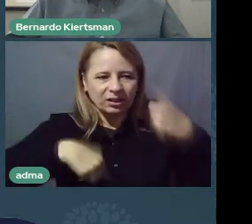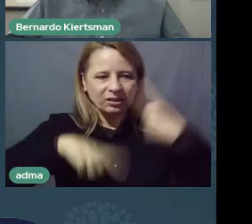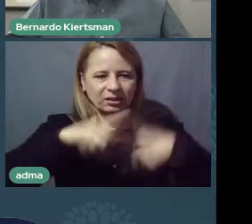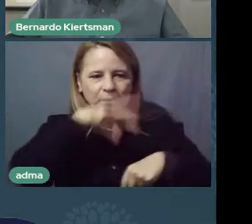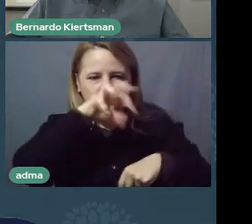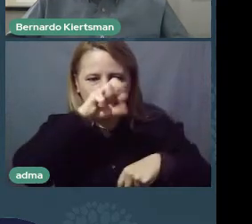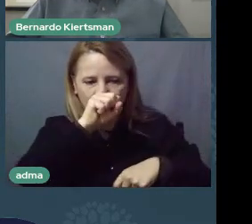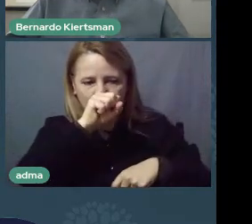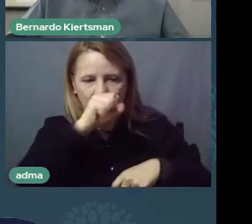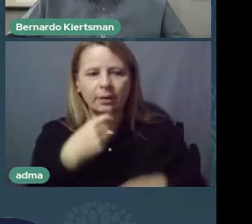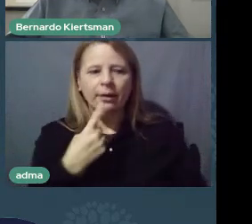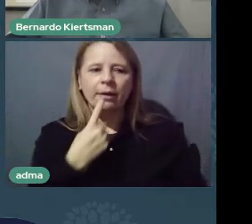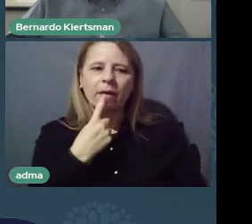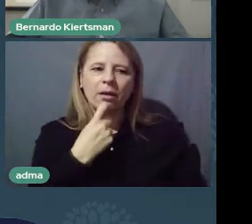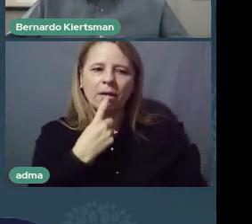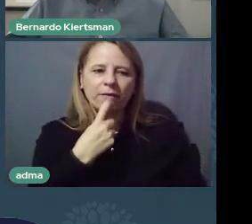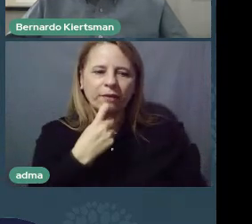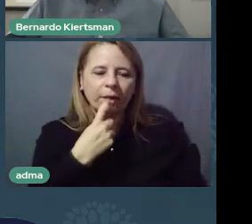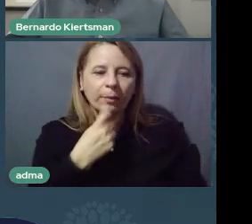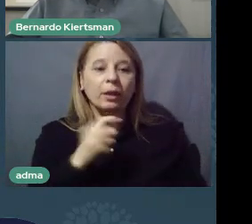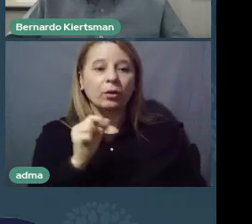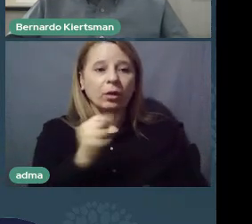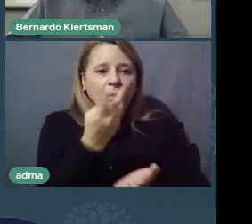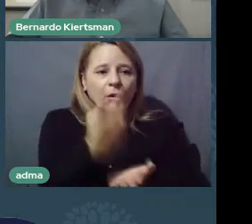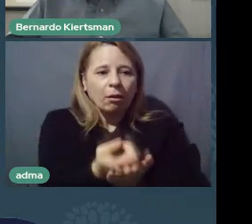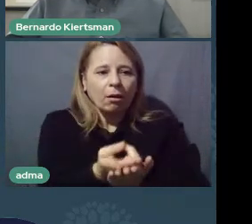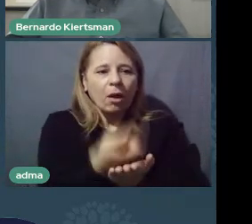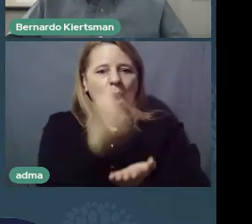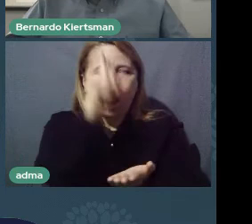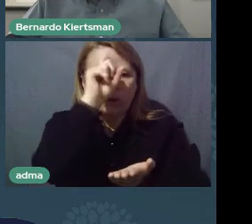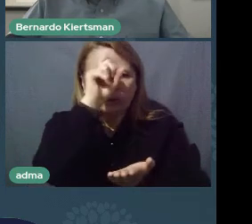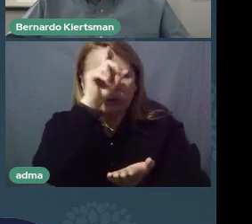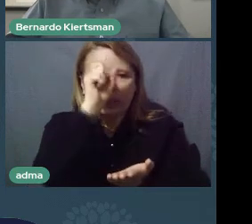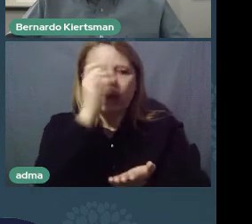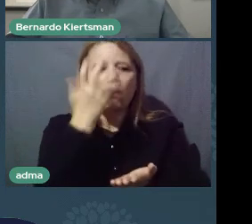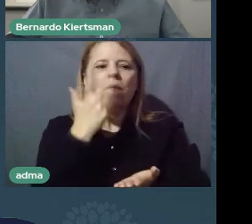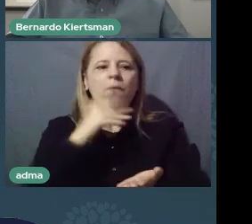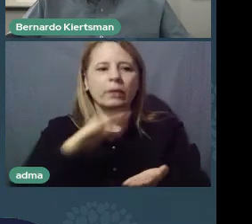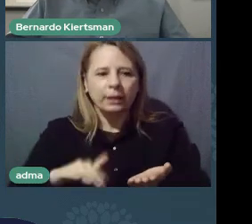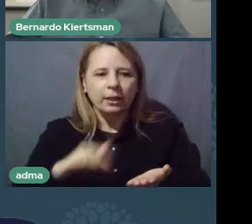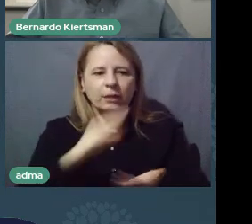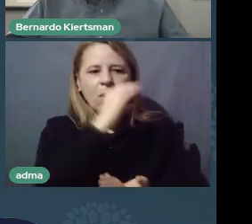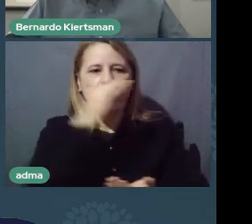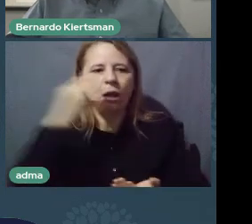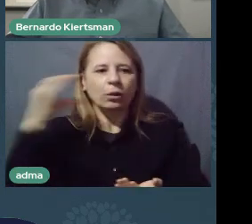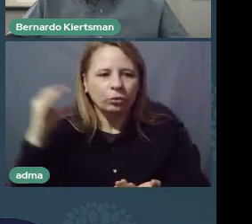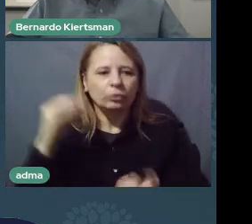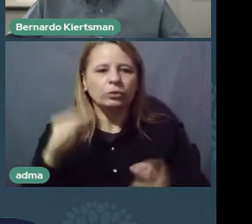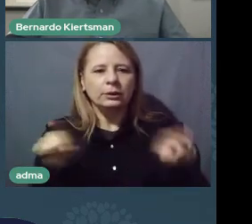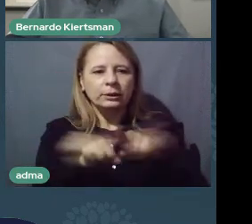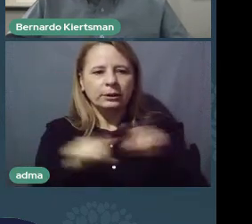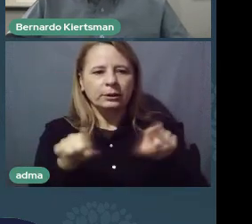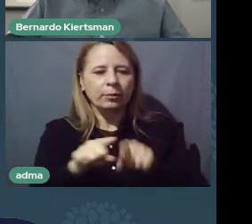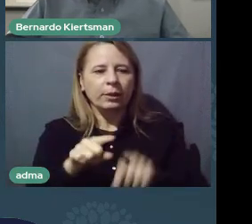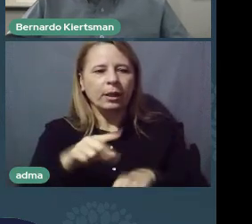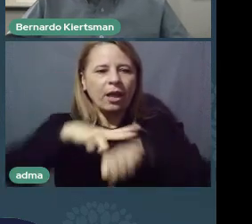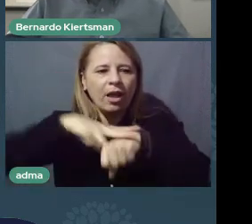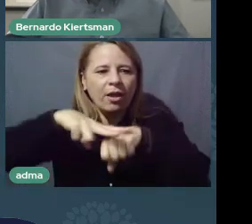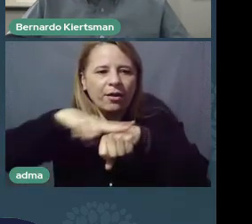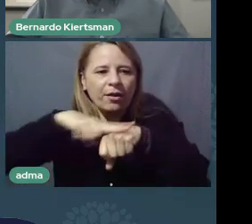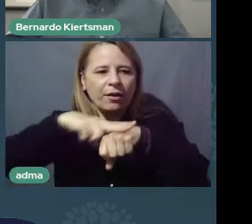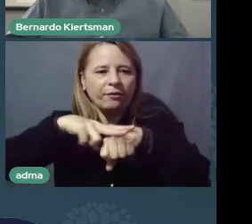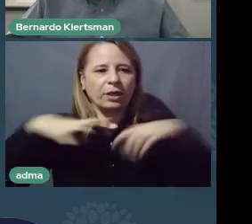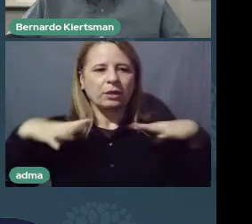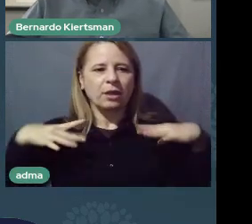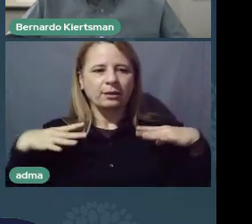em vermelho a hospitalização tanto adulto como crianças, e em verde as férias escolares. E a gente